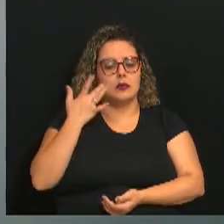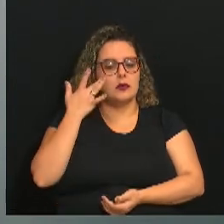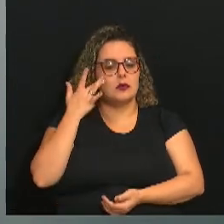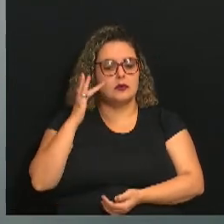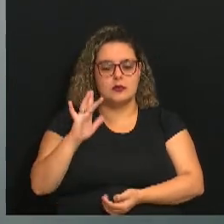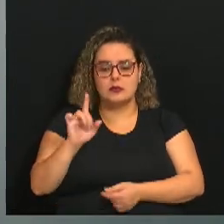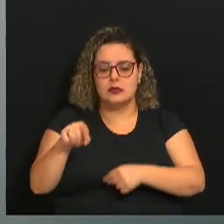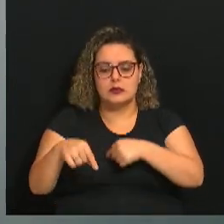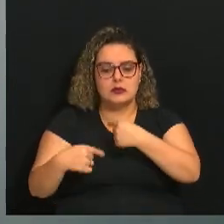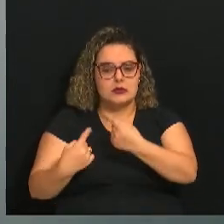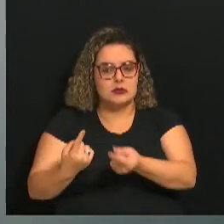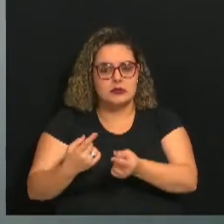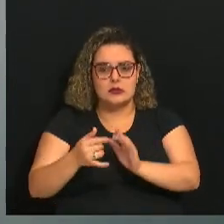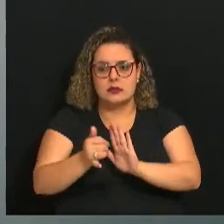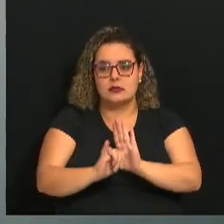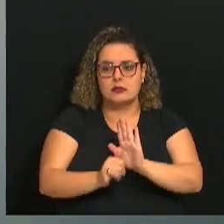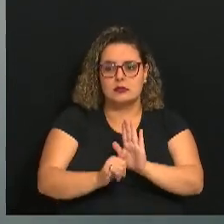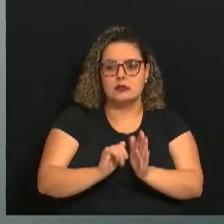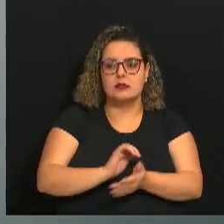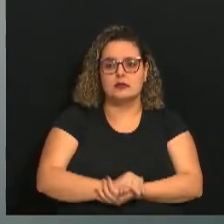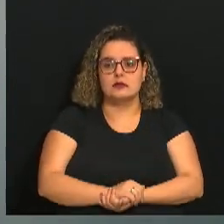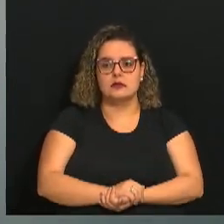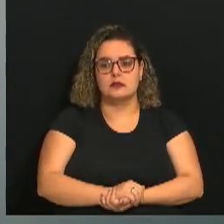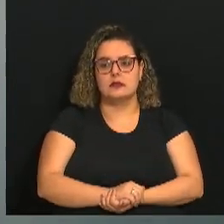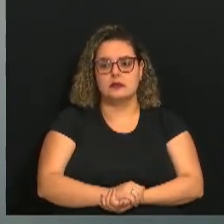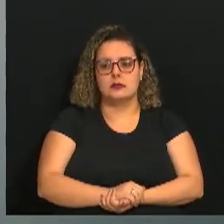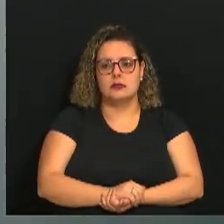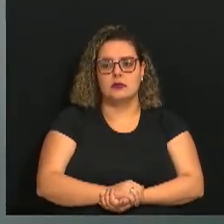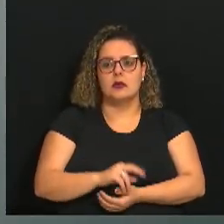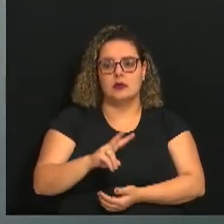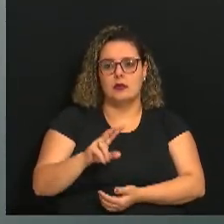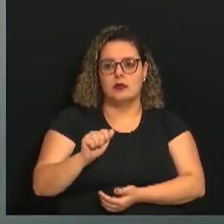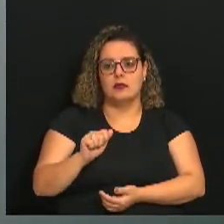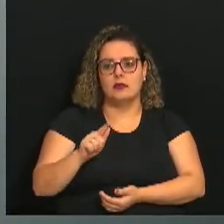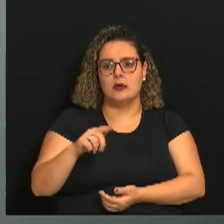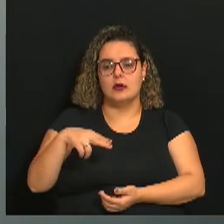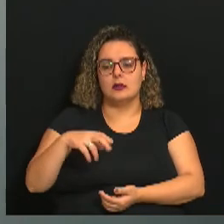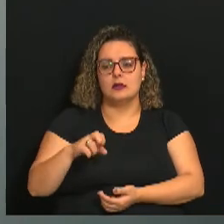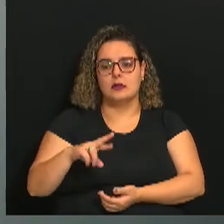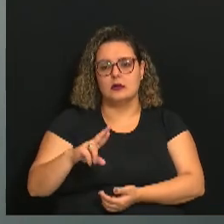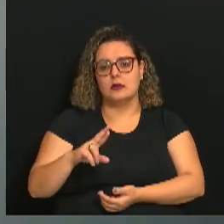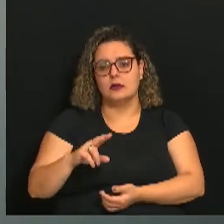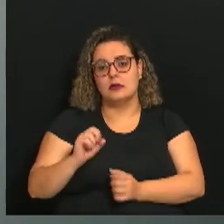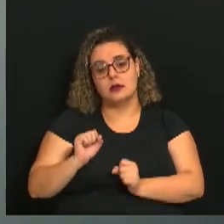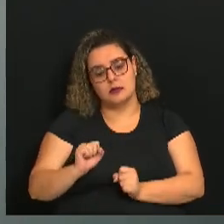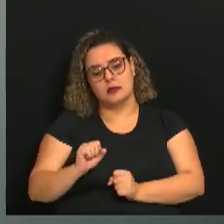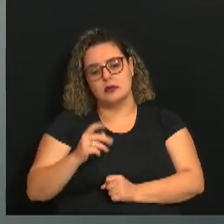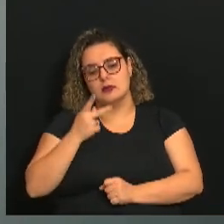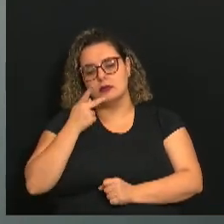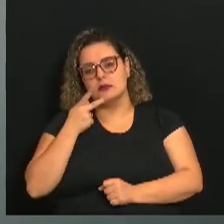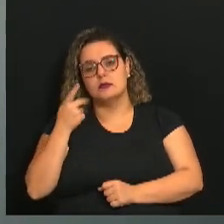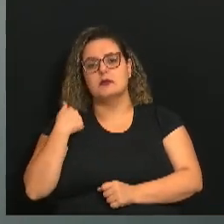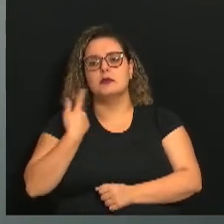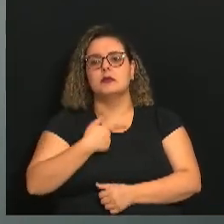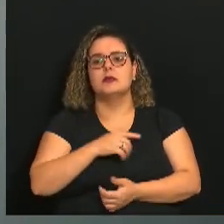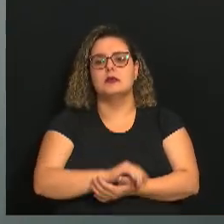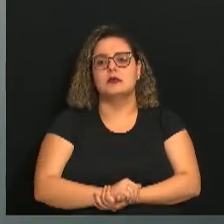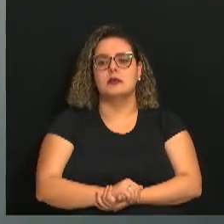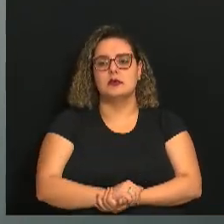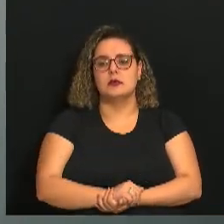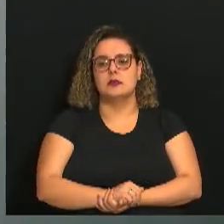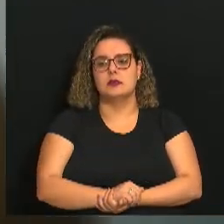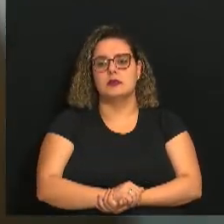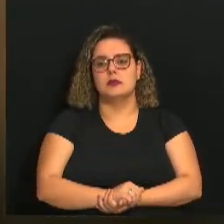certame nosso aí. Talvez depois o Wagner possa dizer isso para a gente. Mas, enfim, o que a gente tem